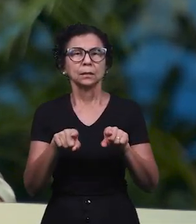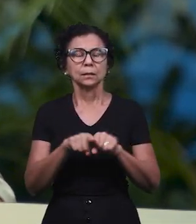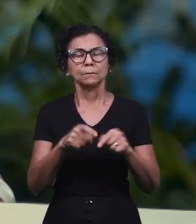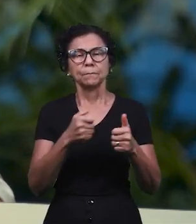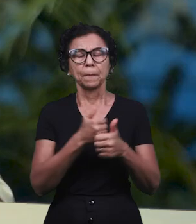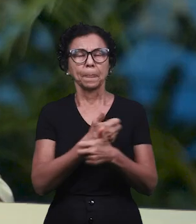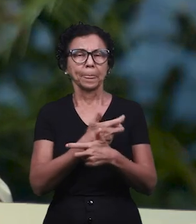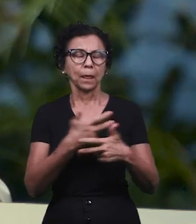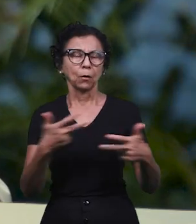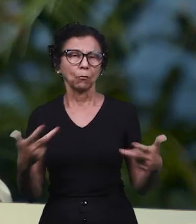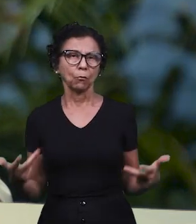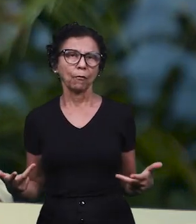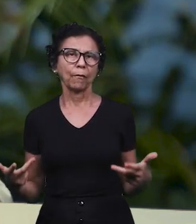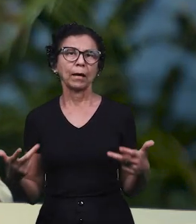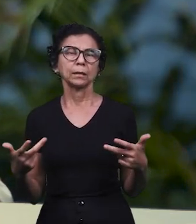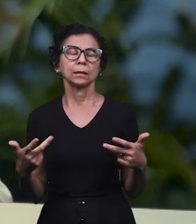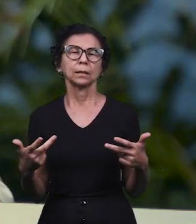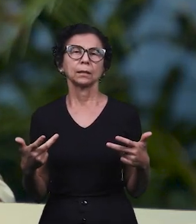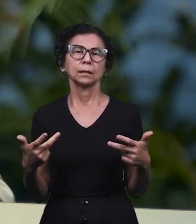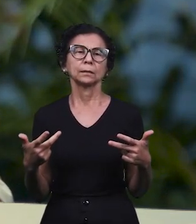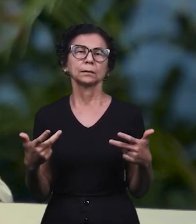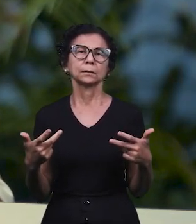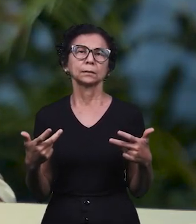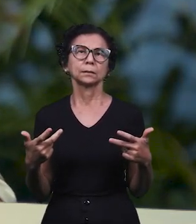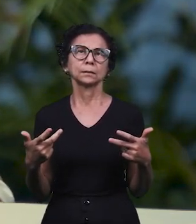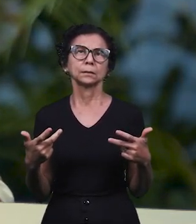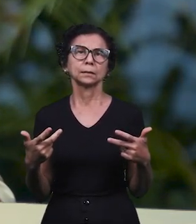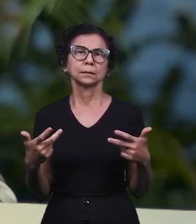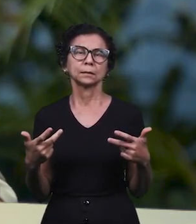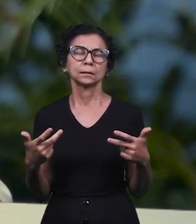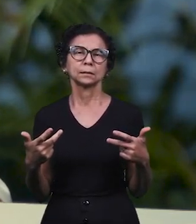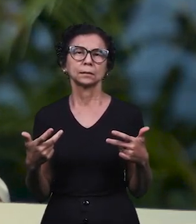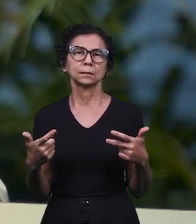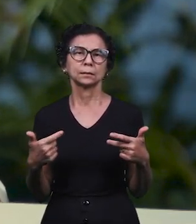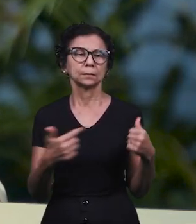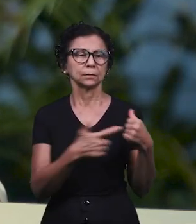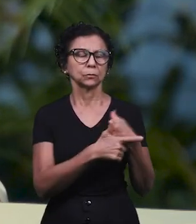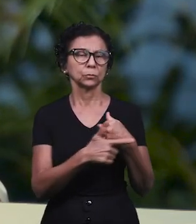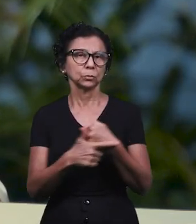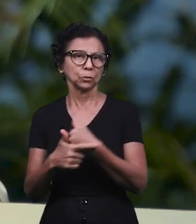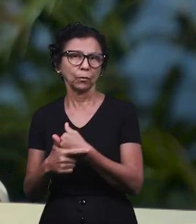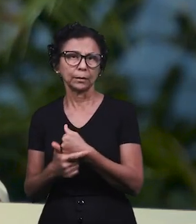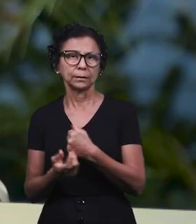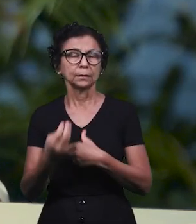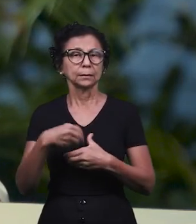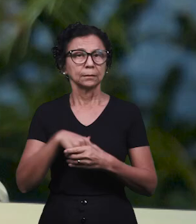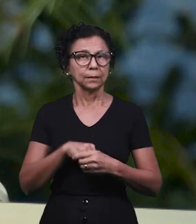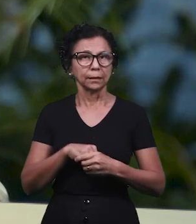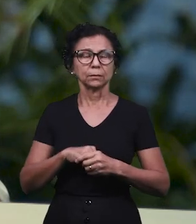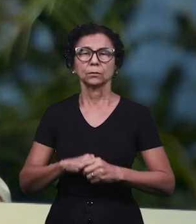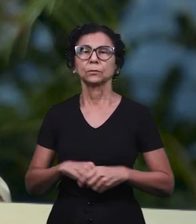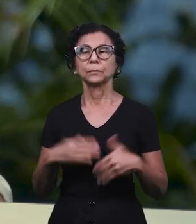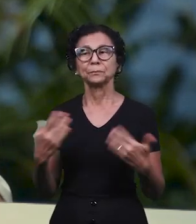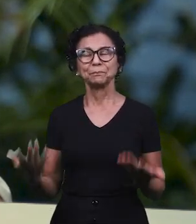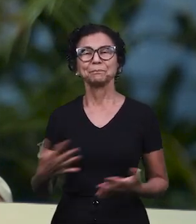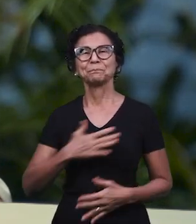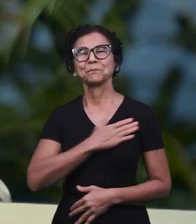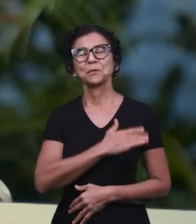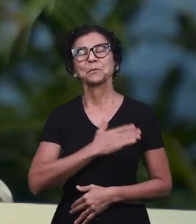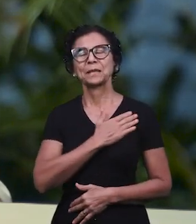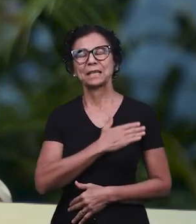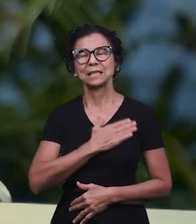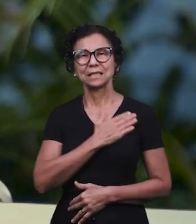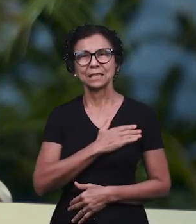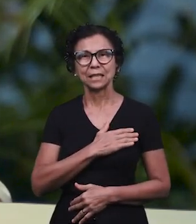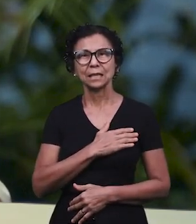ali a indústria, no mesmo complexo. E nós tivemos essa grata satisfação de